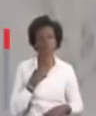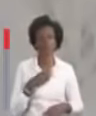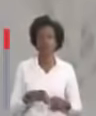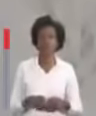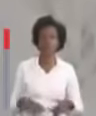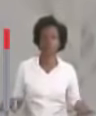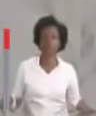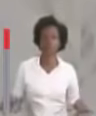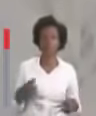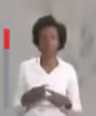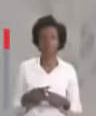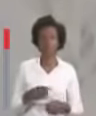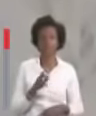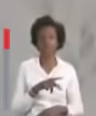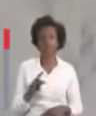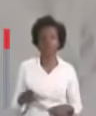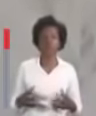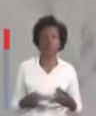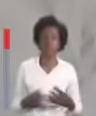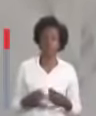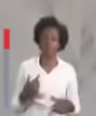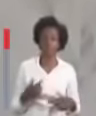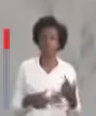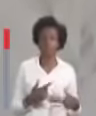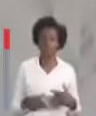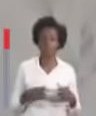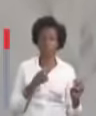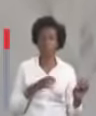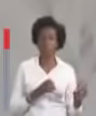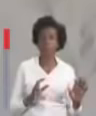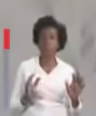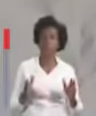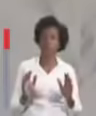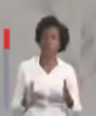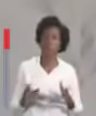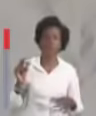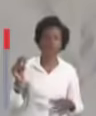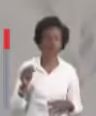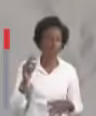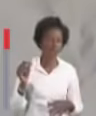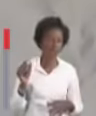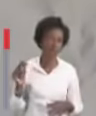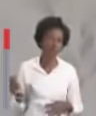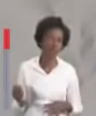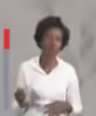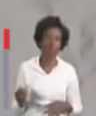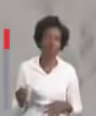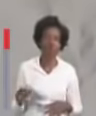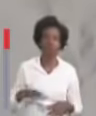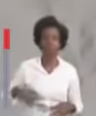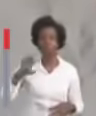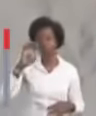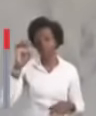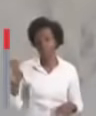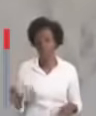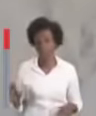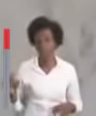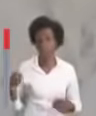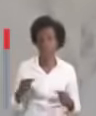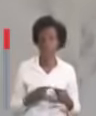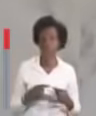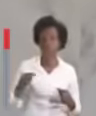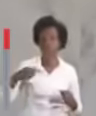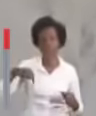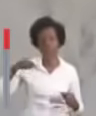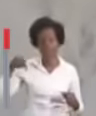até porque muitos professores já se efetivaram já estão lecionando há um bom tempo seja na rede estadual que a nossa